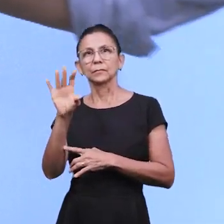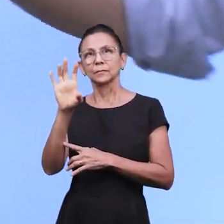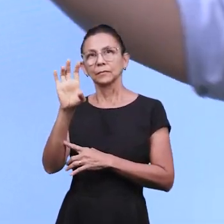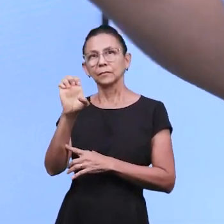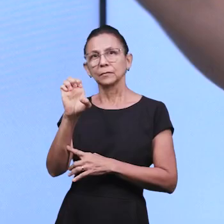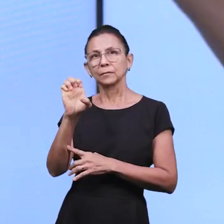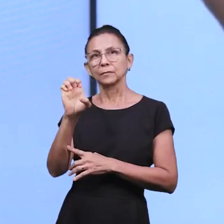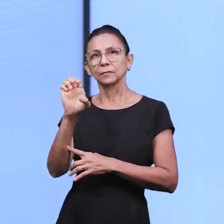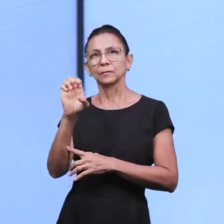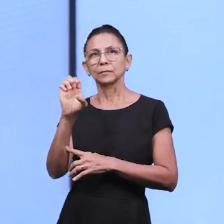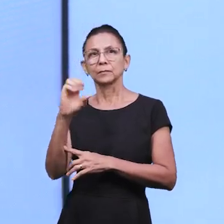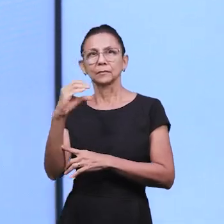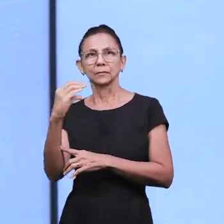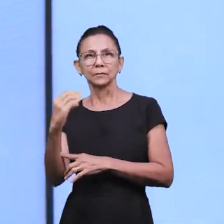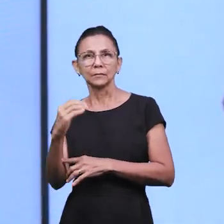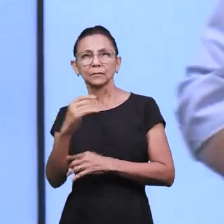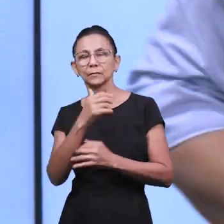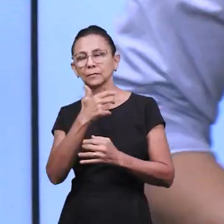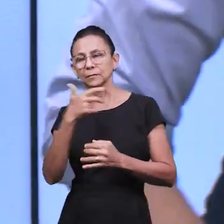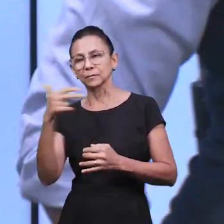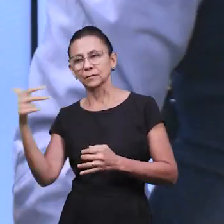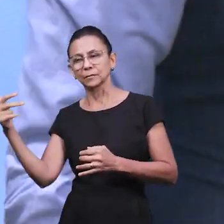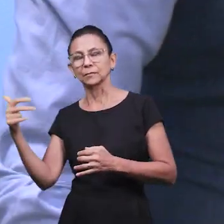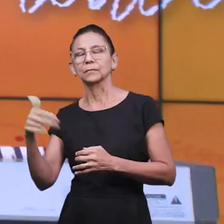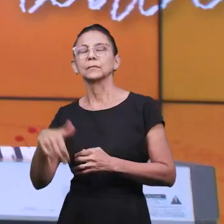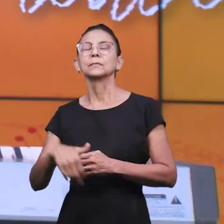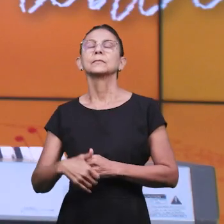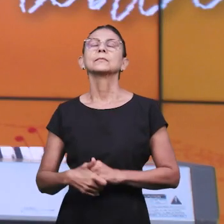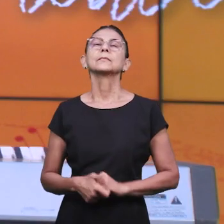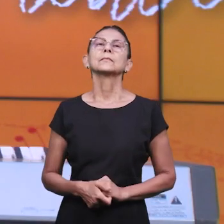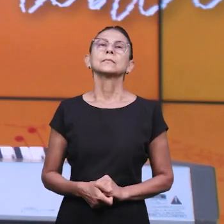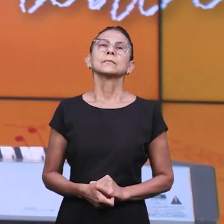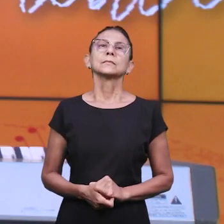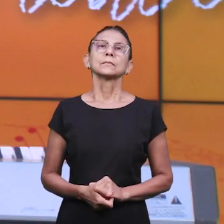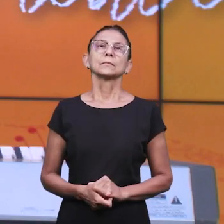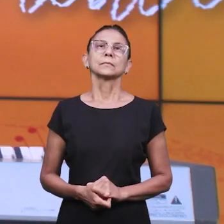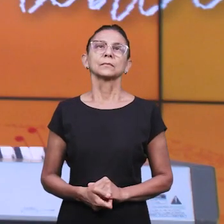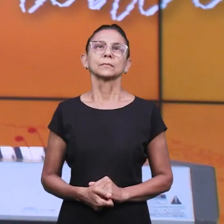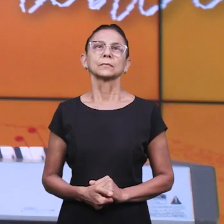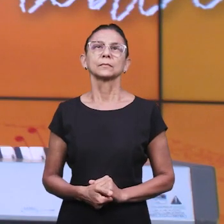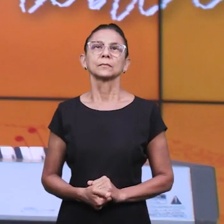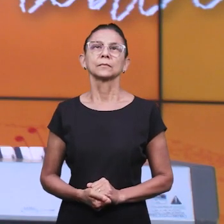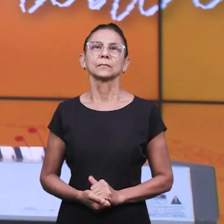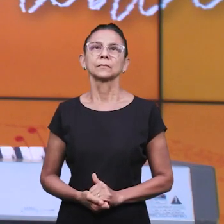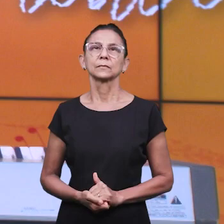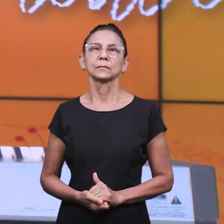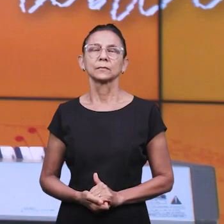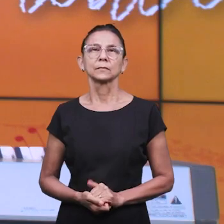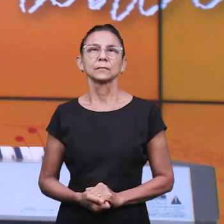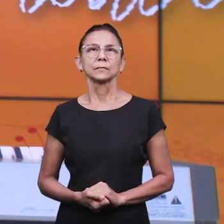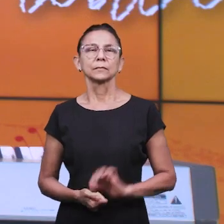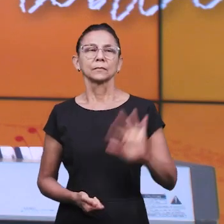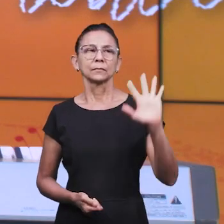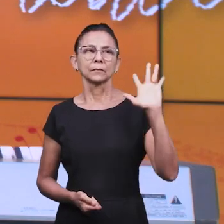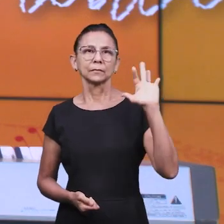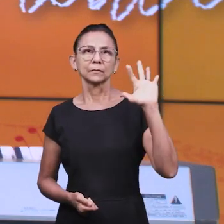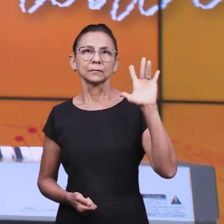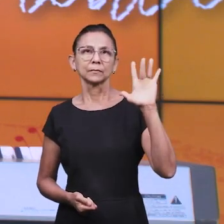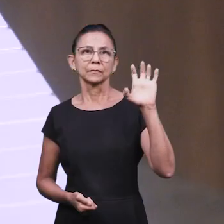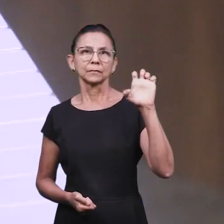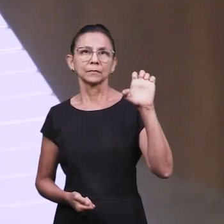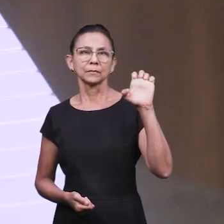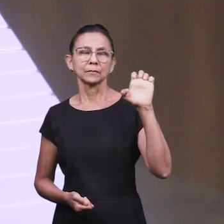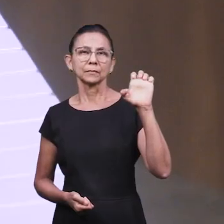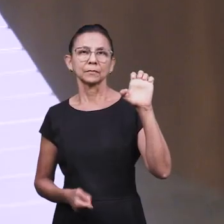e assim até o final. Vamos lá? Somente mão esquerda, que são as cifras, acordes.